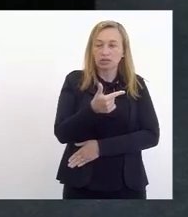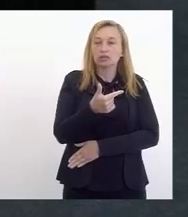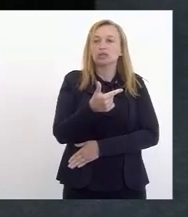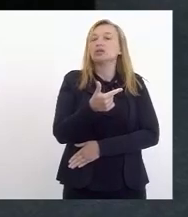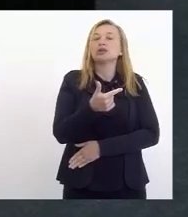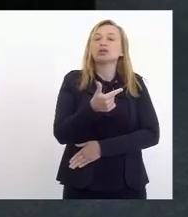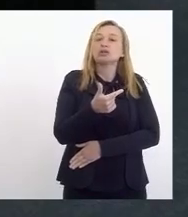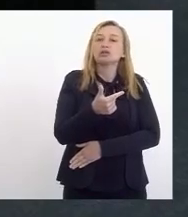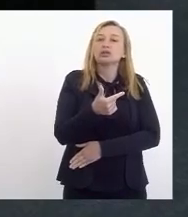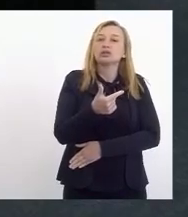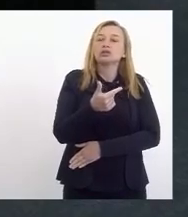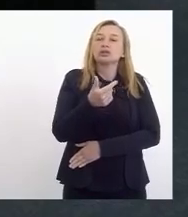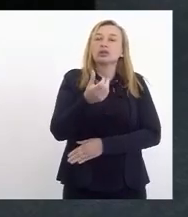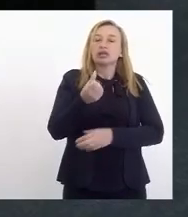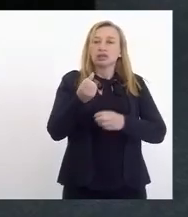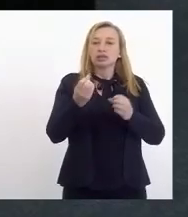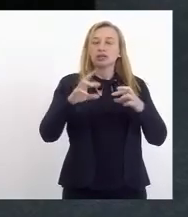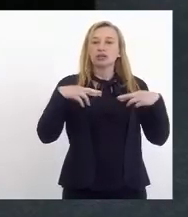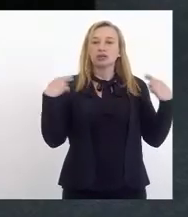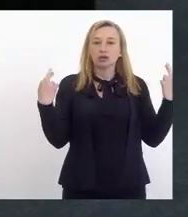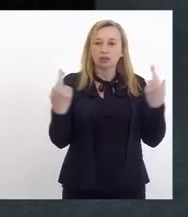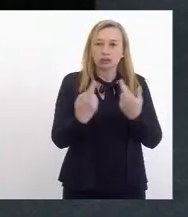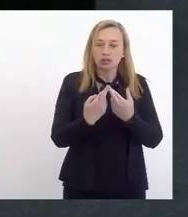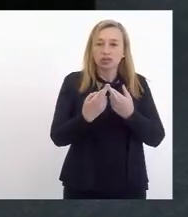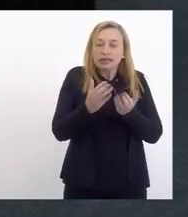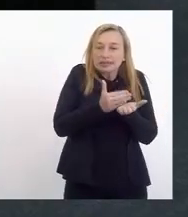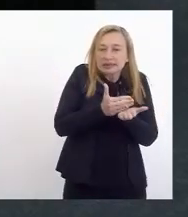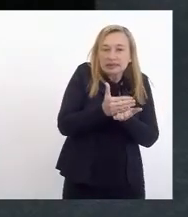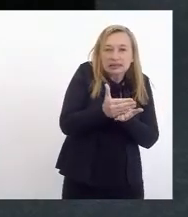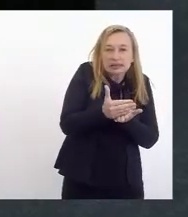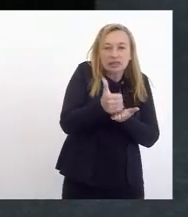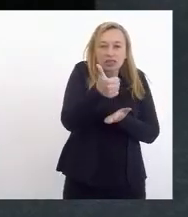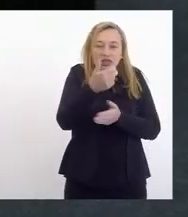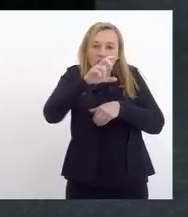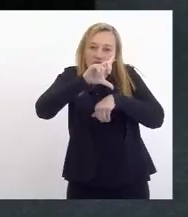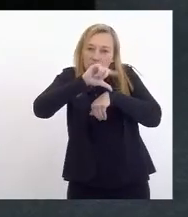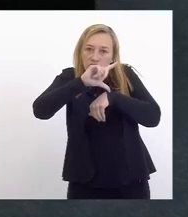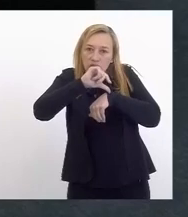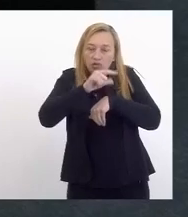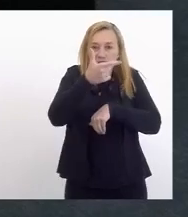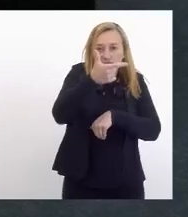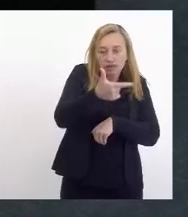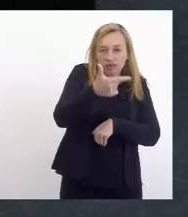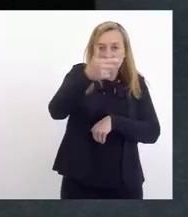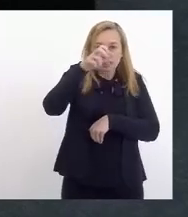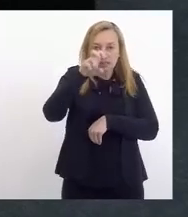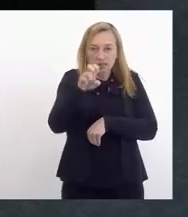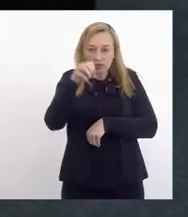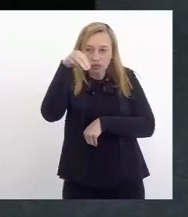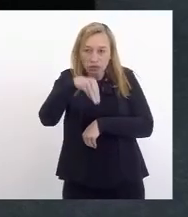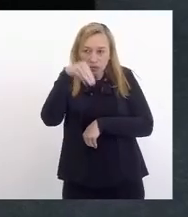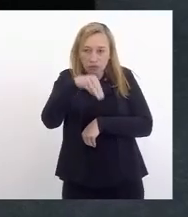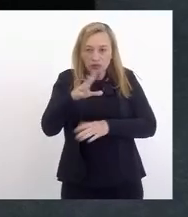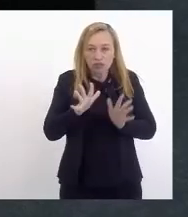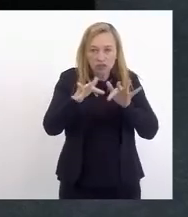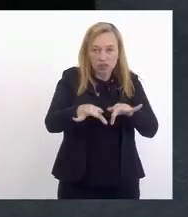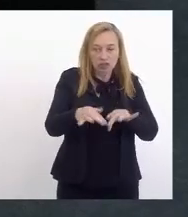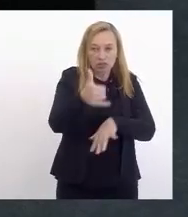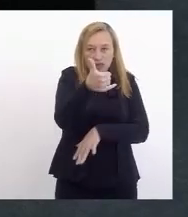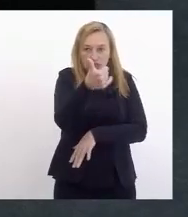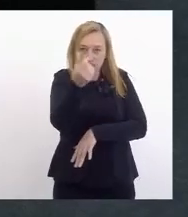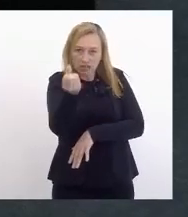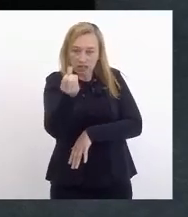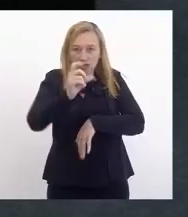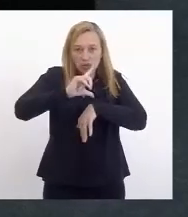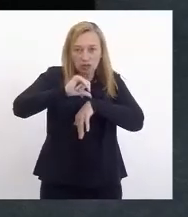duzentésima sessão extraordinária, que, iniciada às 15 horas e 25 minutos, encerrou-se às